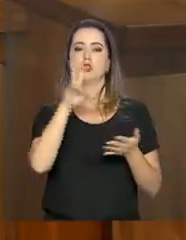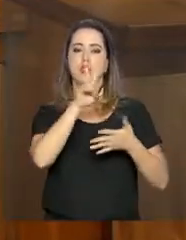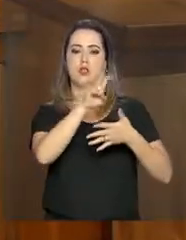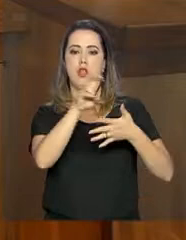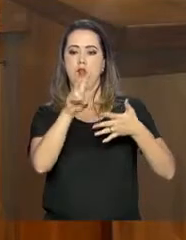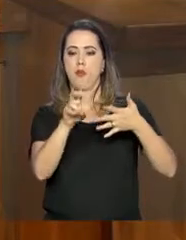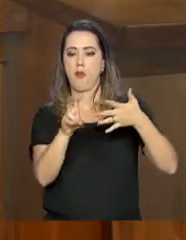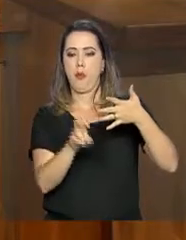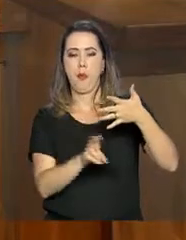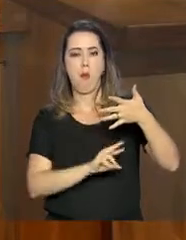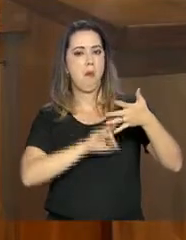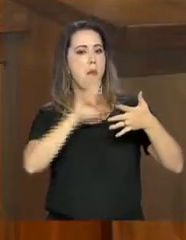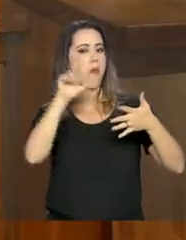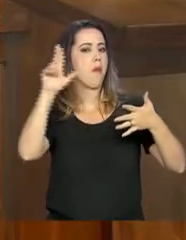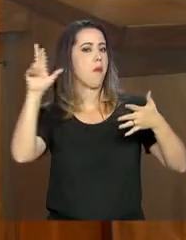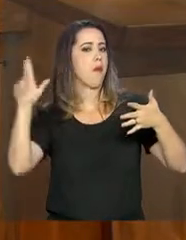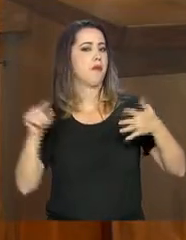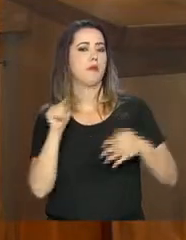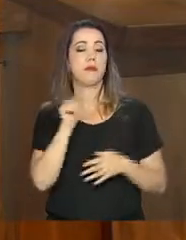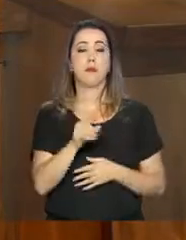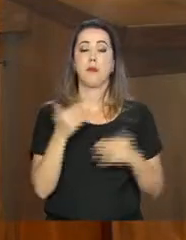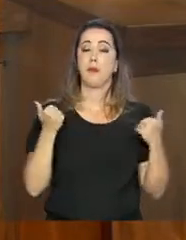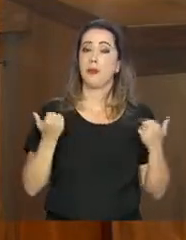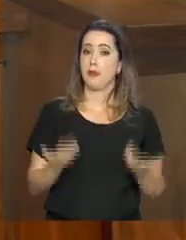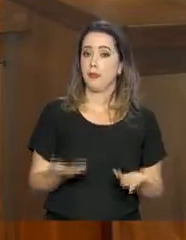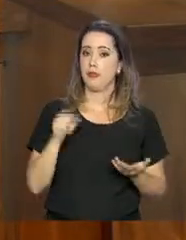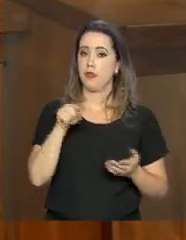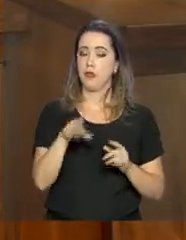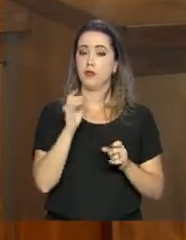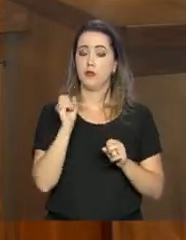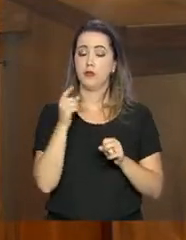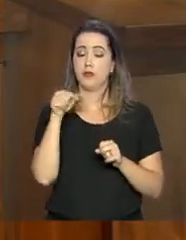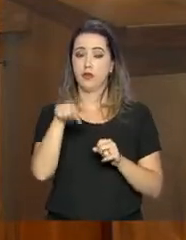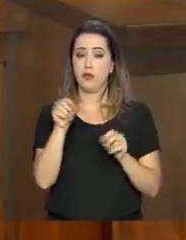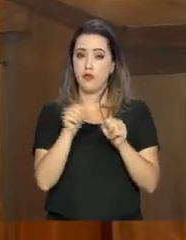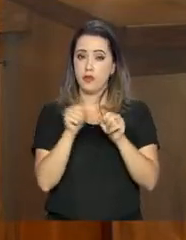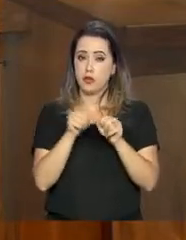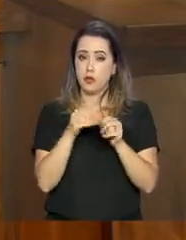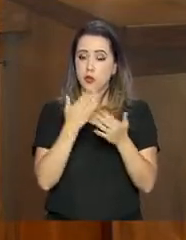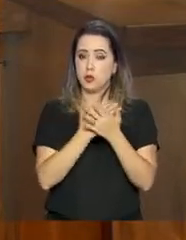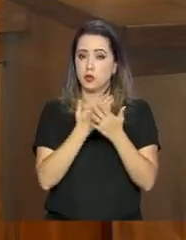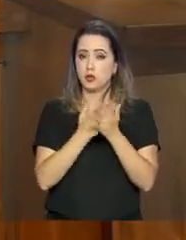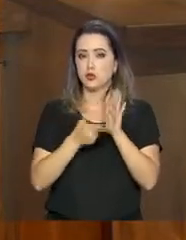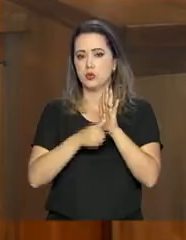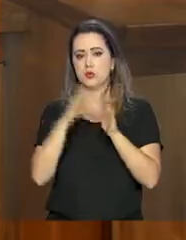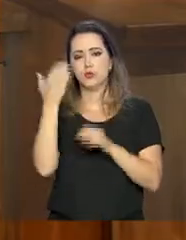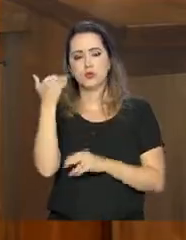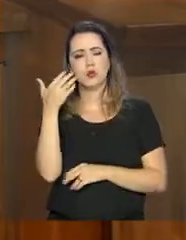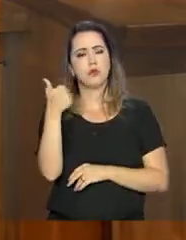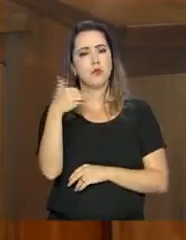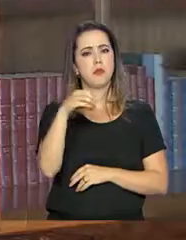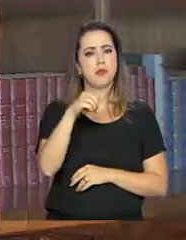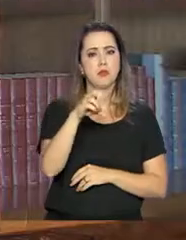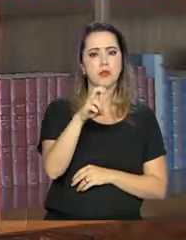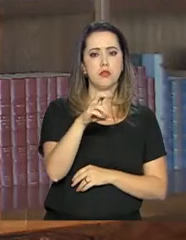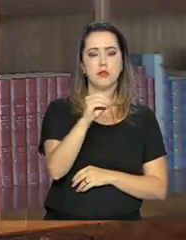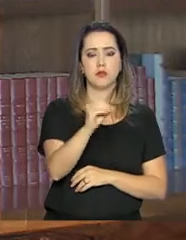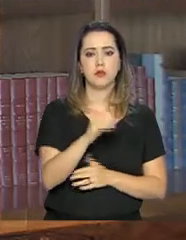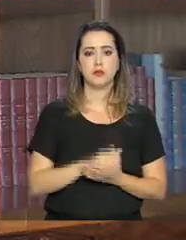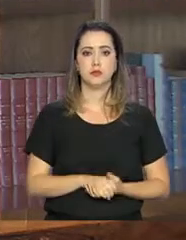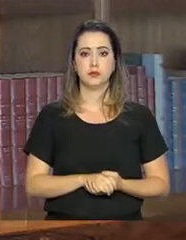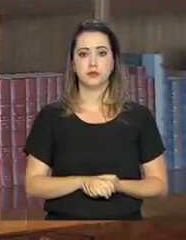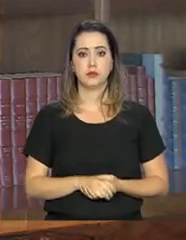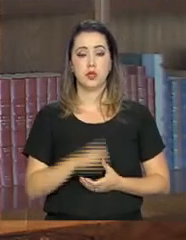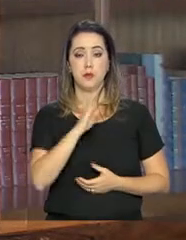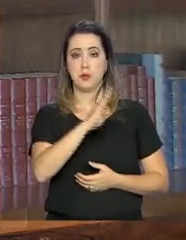artes filosofia e política o acervo foi construído por estudiosos no fim da década de 50 ele até que a